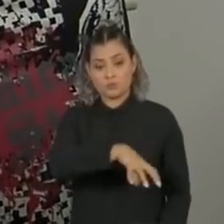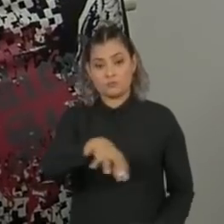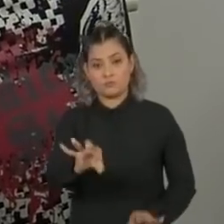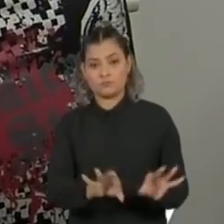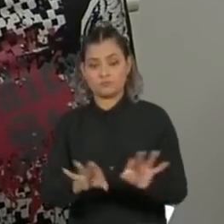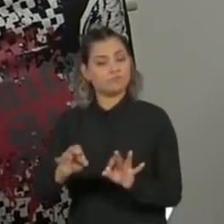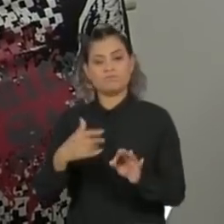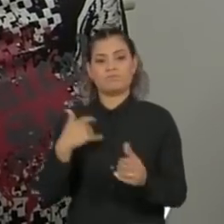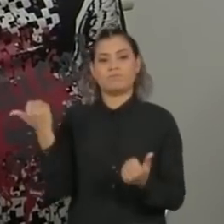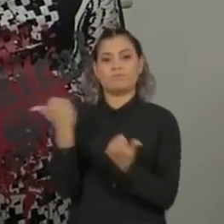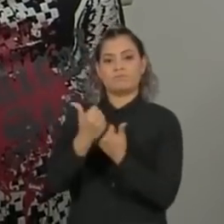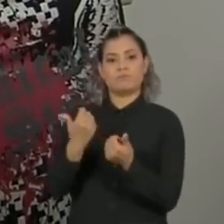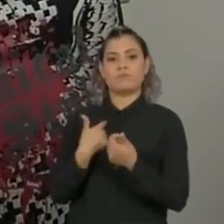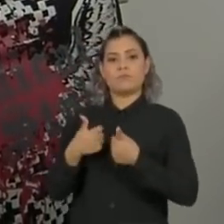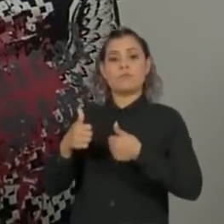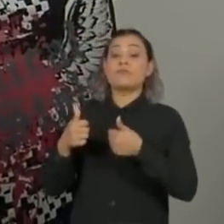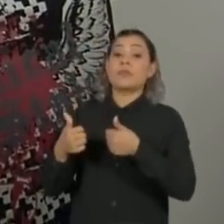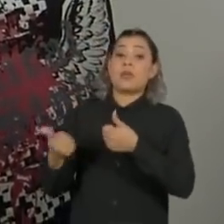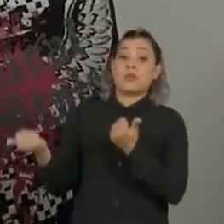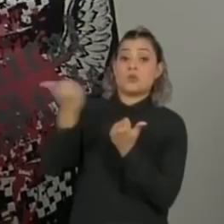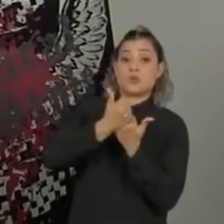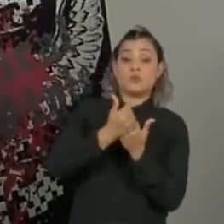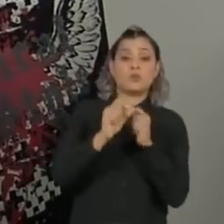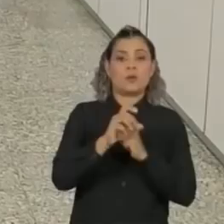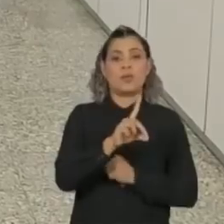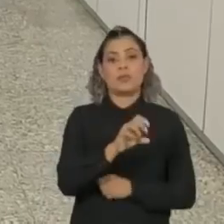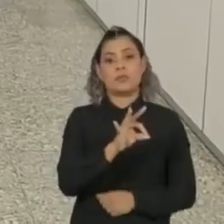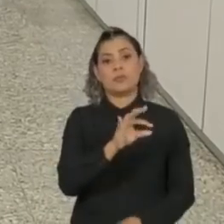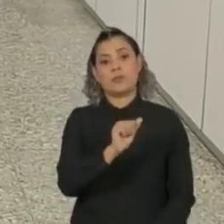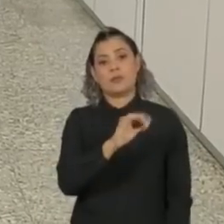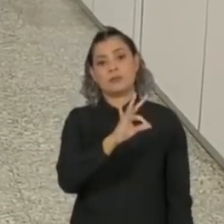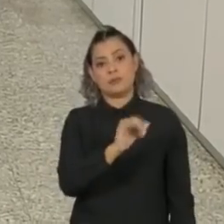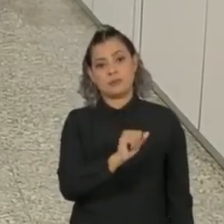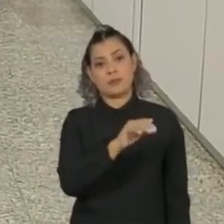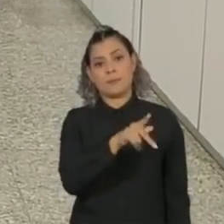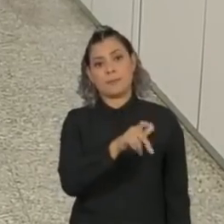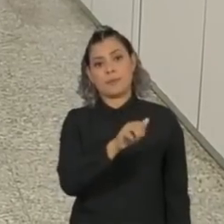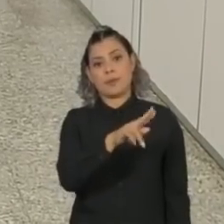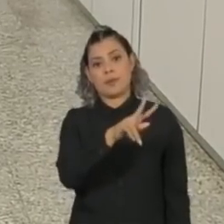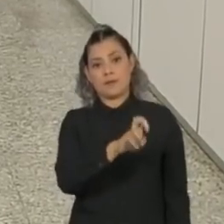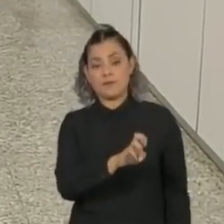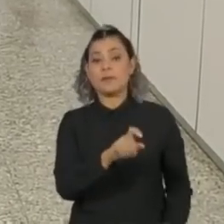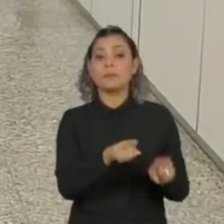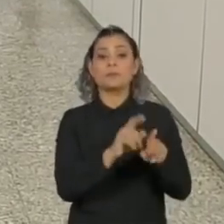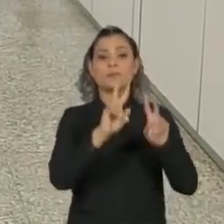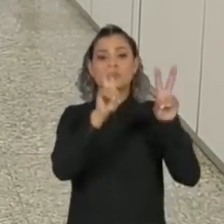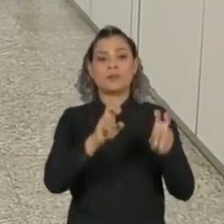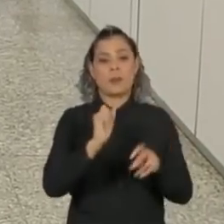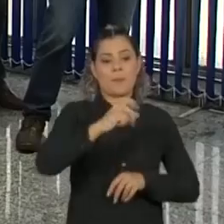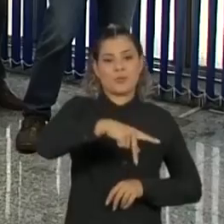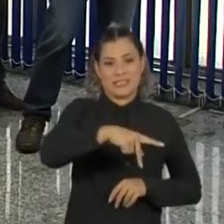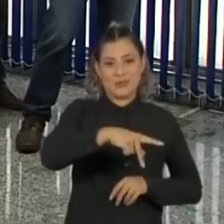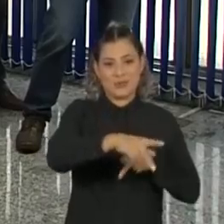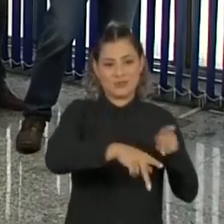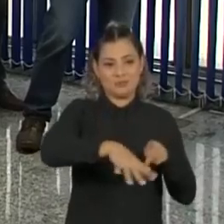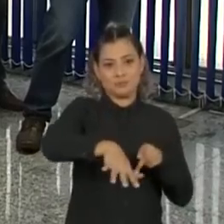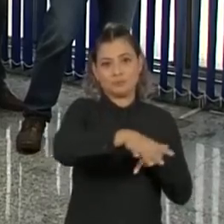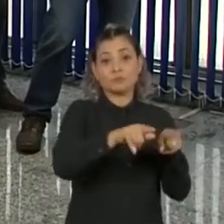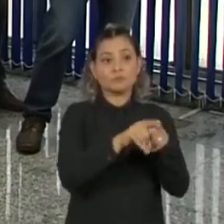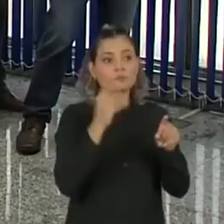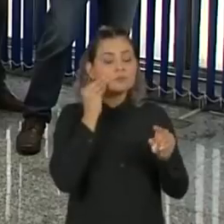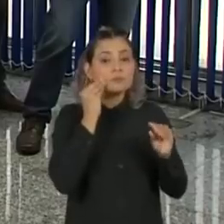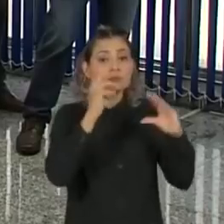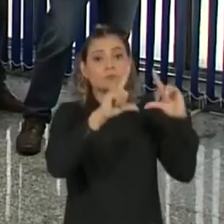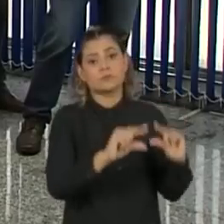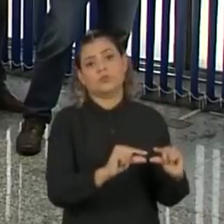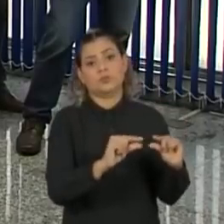para presidir a Dataprev, estatal responsável pelo processamento de dados das aposentadorias, com a atribuição de reduzir as